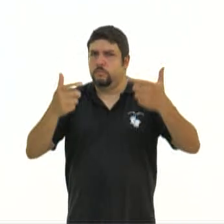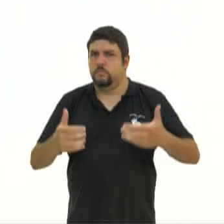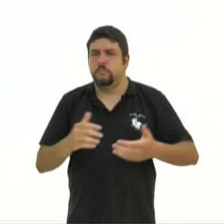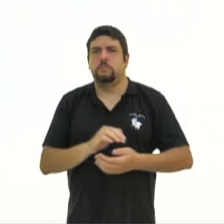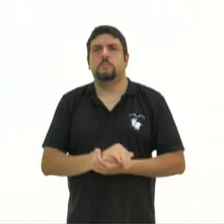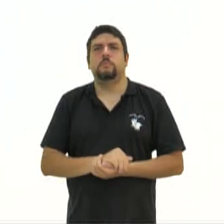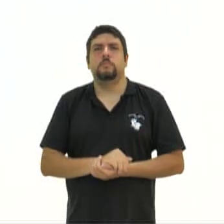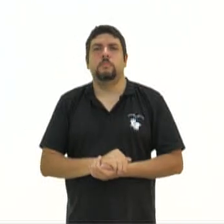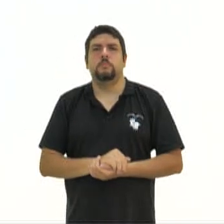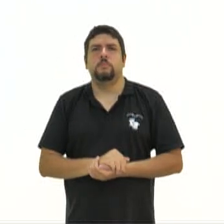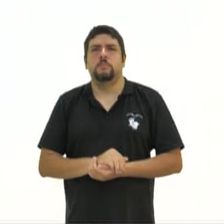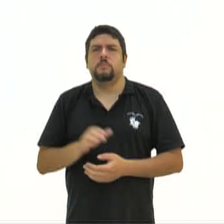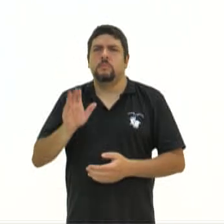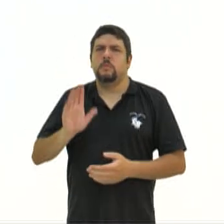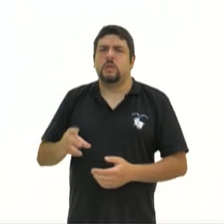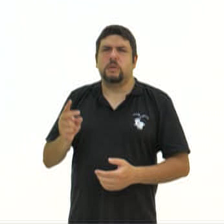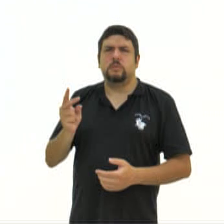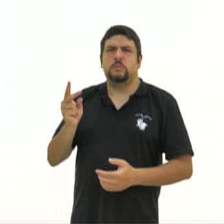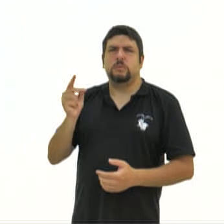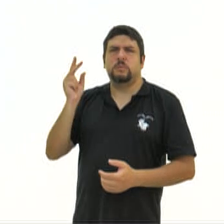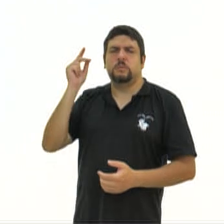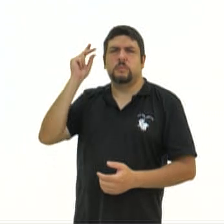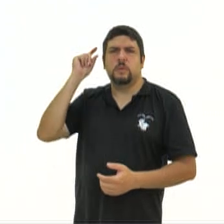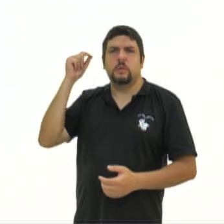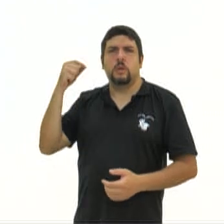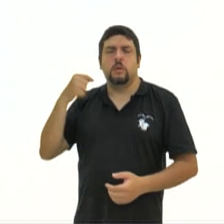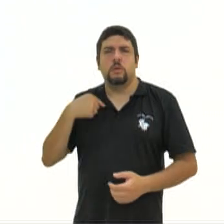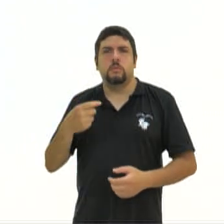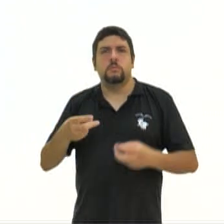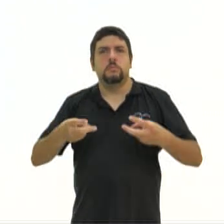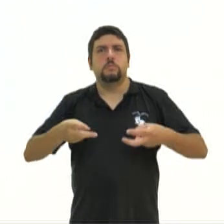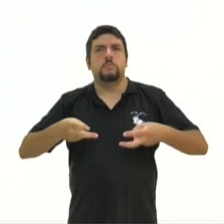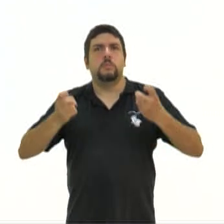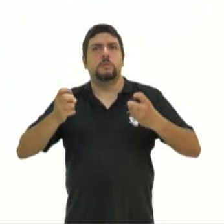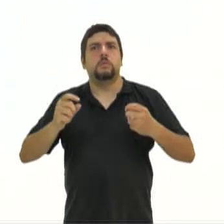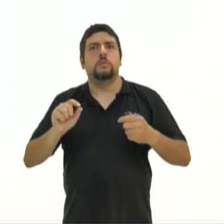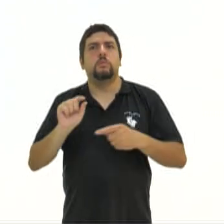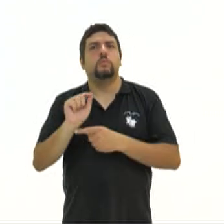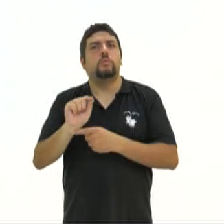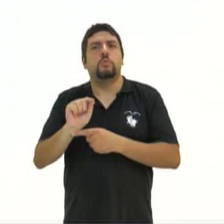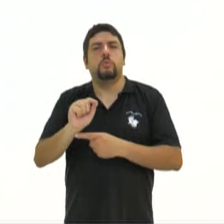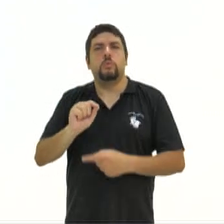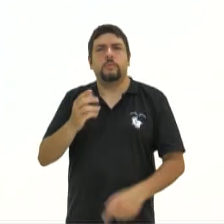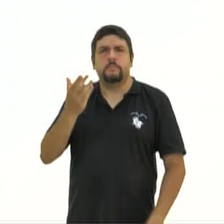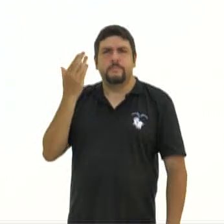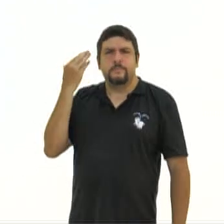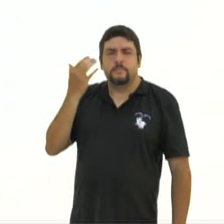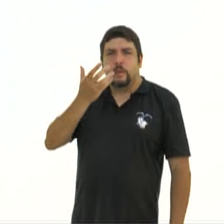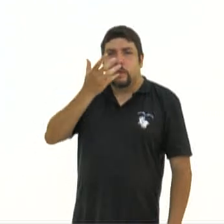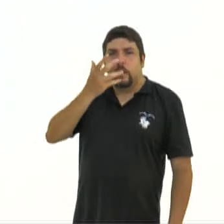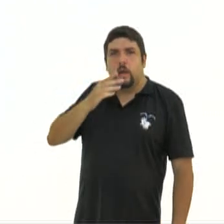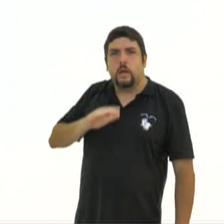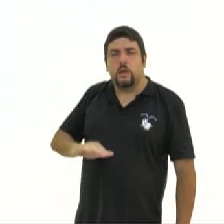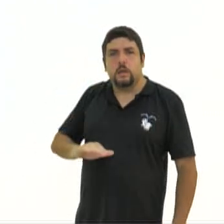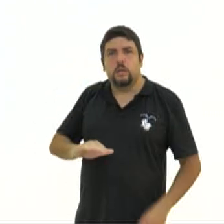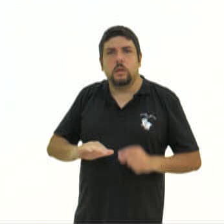já faz bastante tempo que eu me dei conta de que, a partir de minha infância, considerava verdadeiras muitas